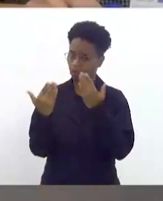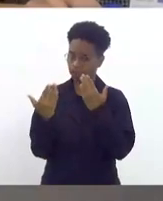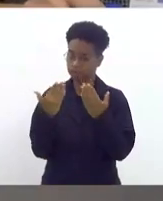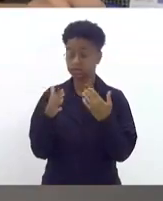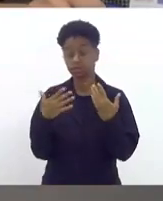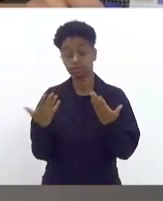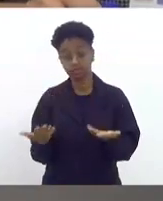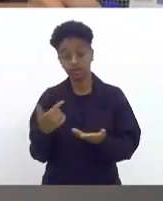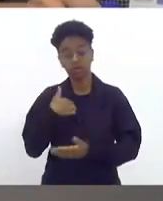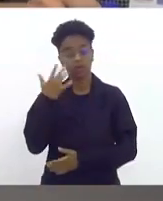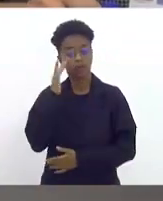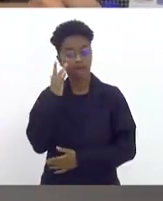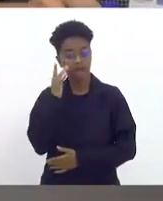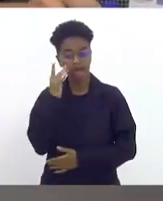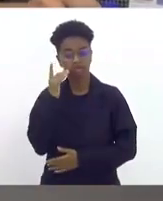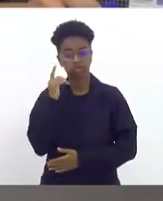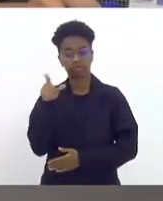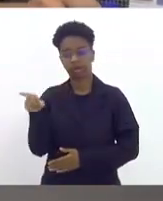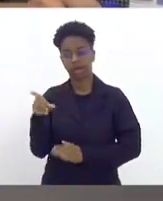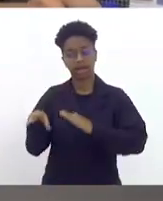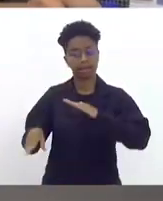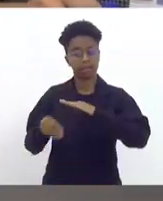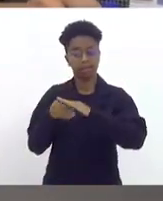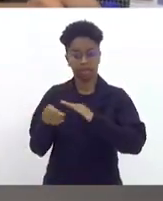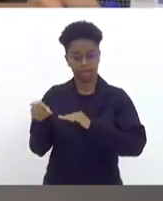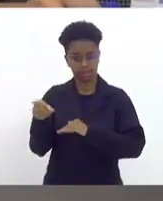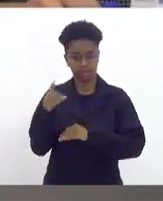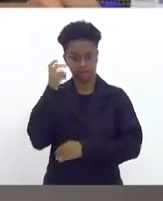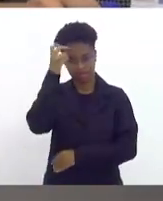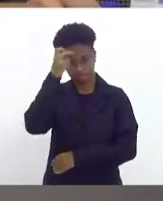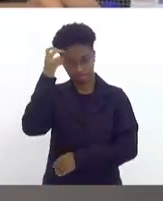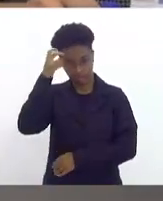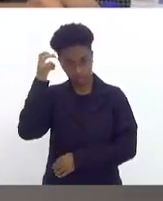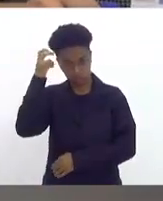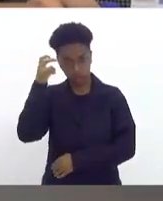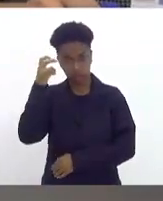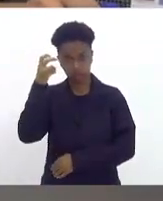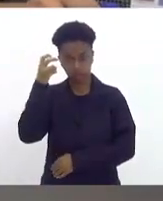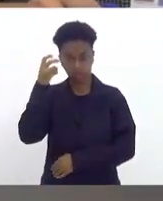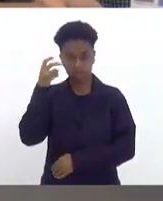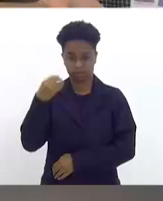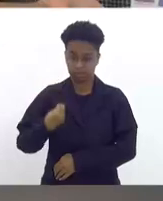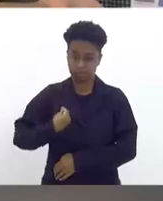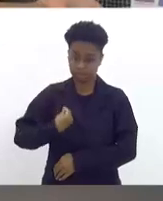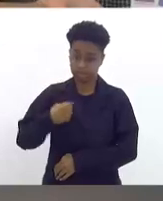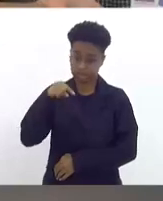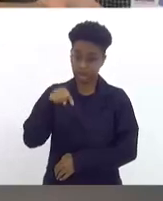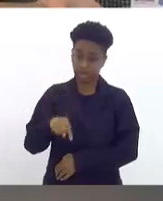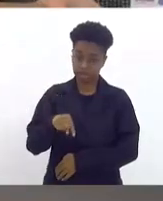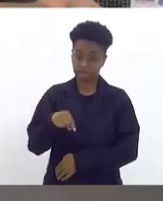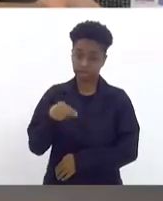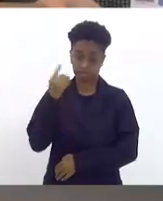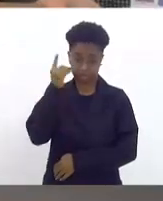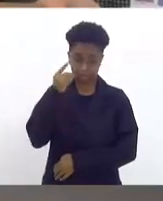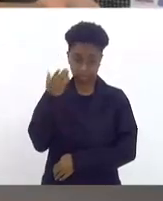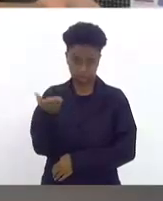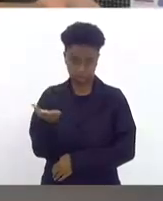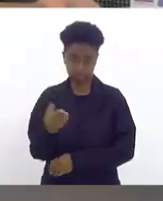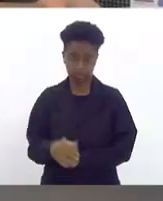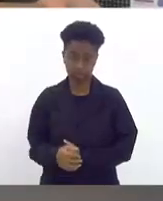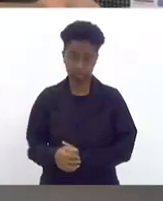acho que a emenda da deputada Verônica Verônica Lima aqui presente em trepida deputada Verônica